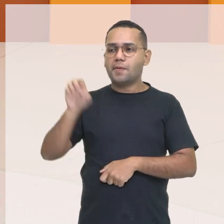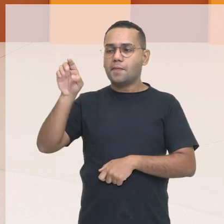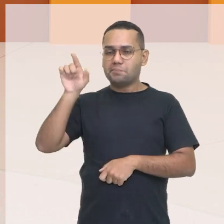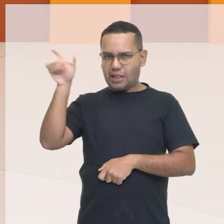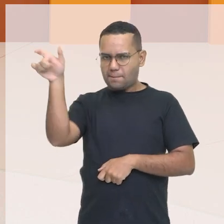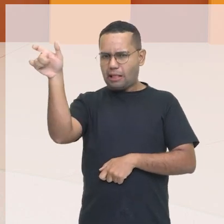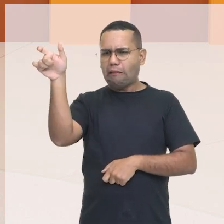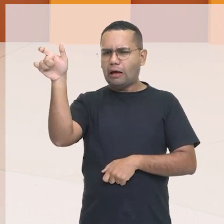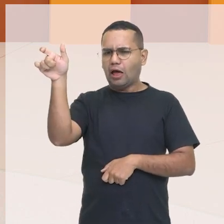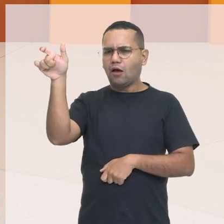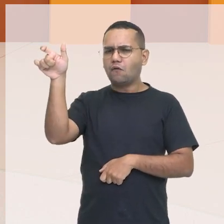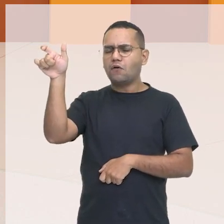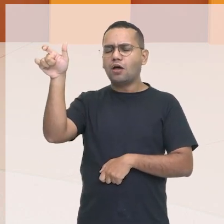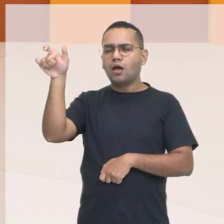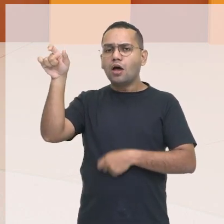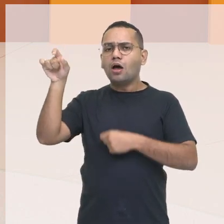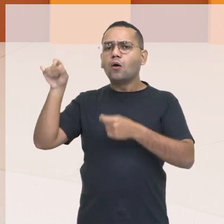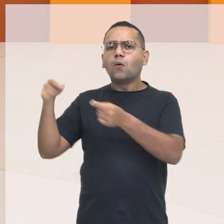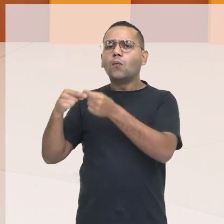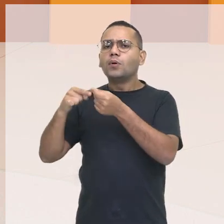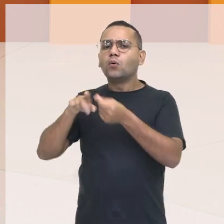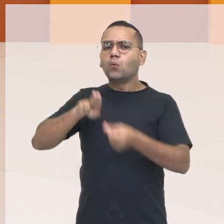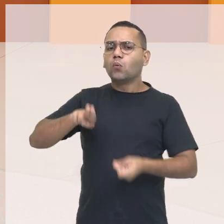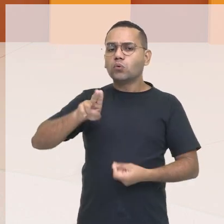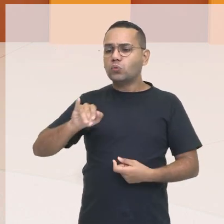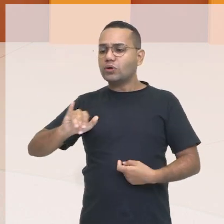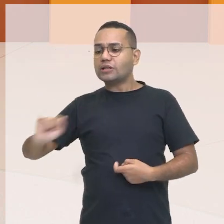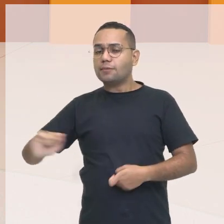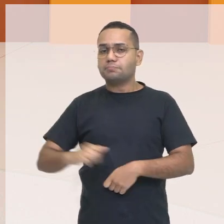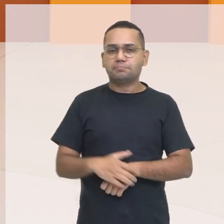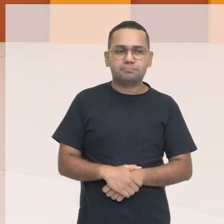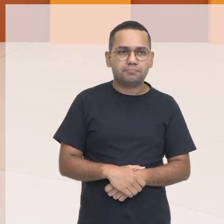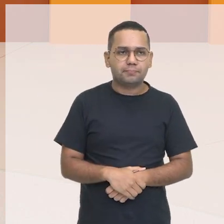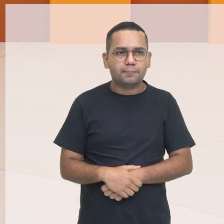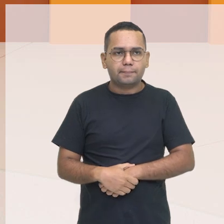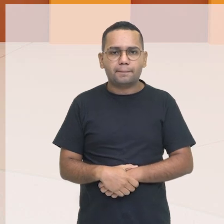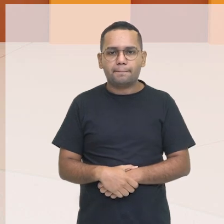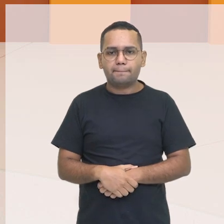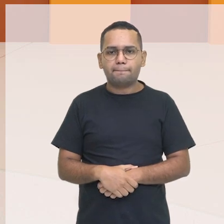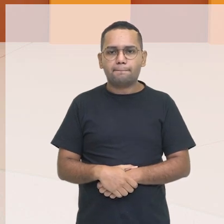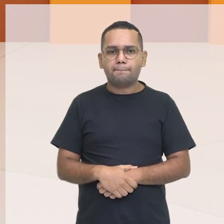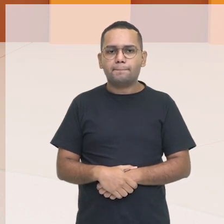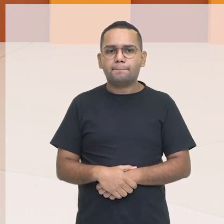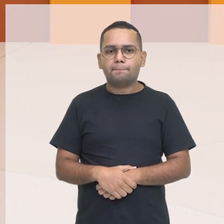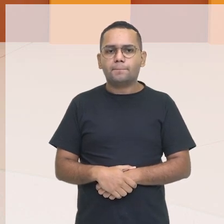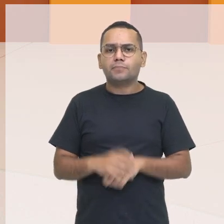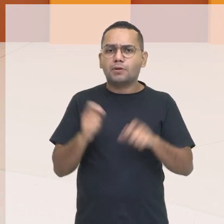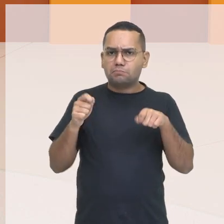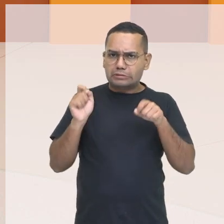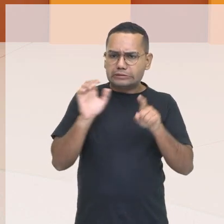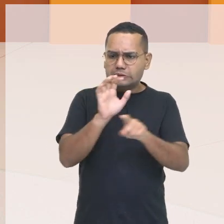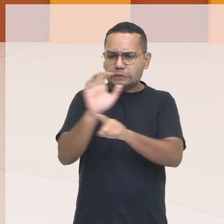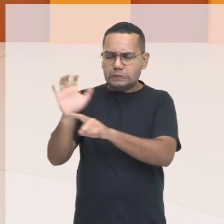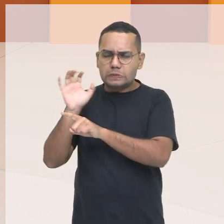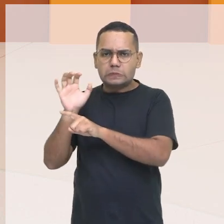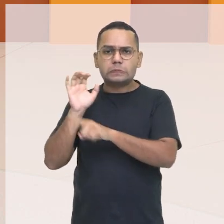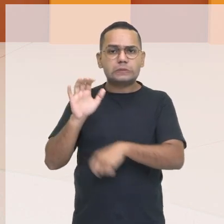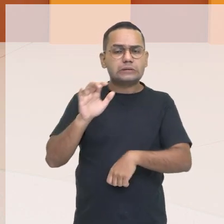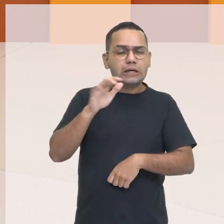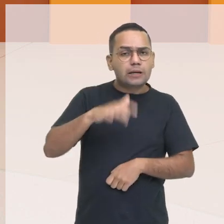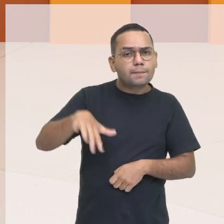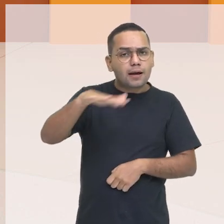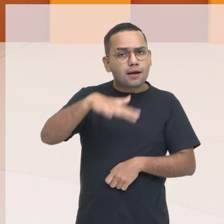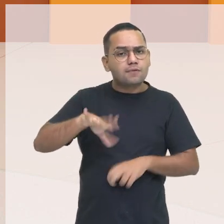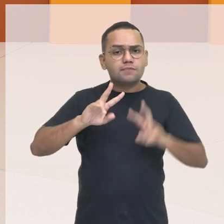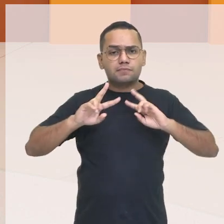é a questão hoje está muito atual. Então a gente está vendo aí hoje que ela influencia também na vida humana, né? Então por isso a bioética